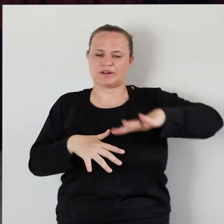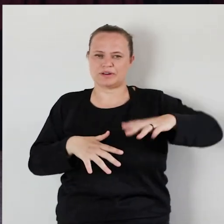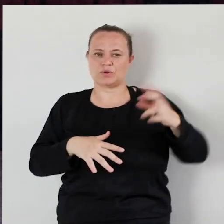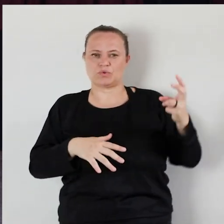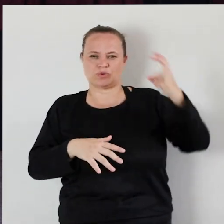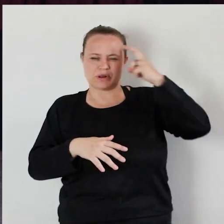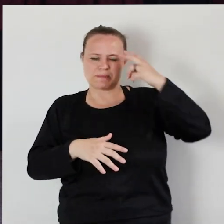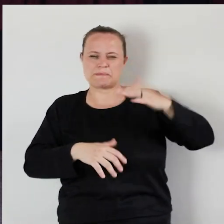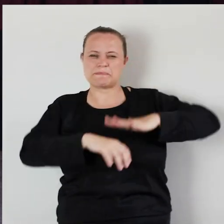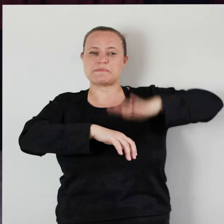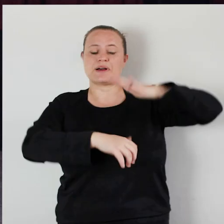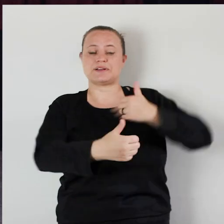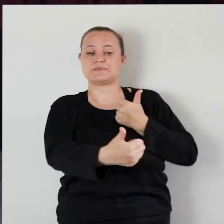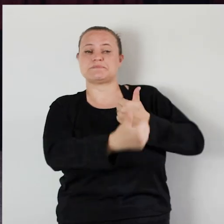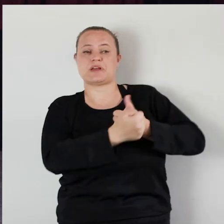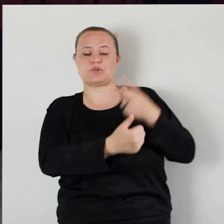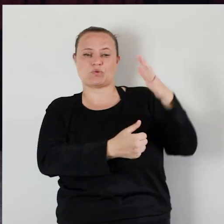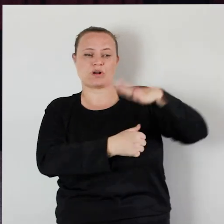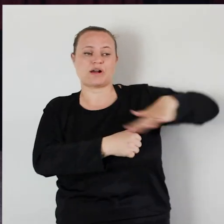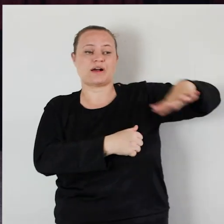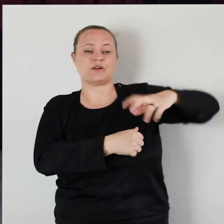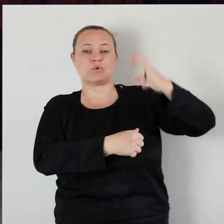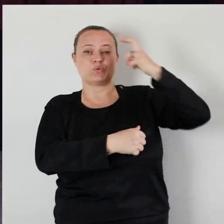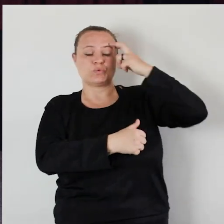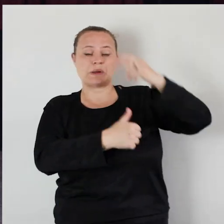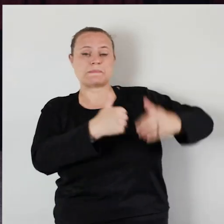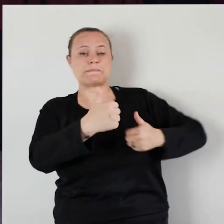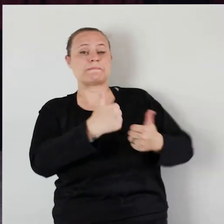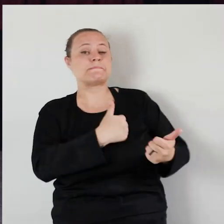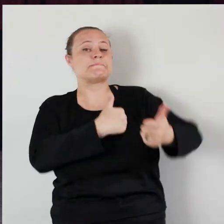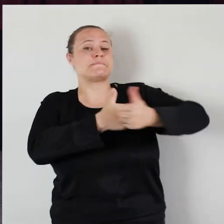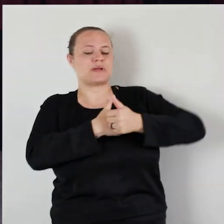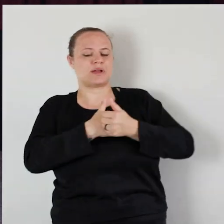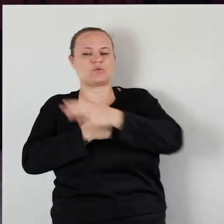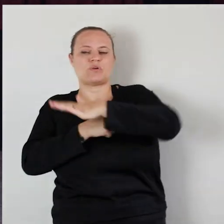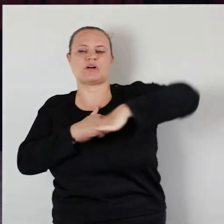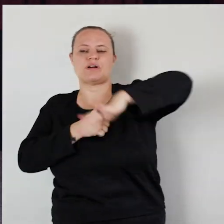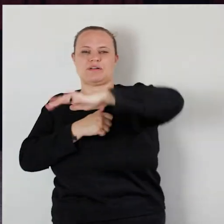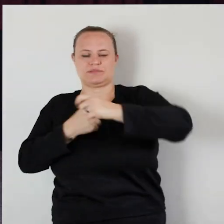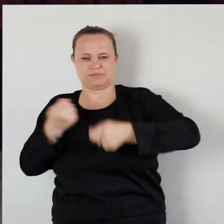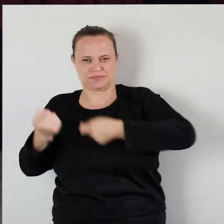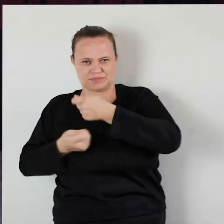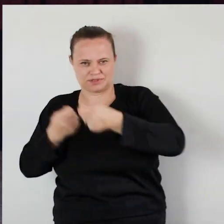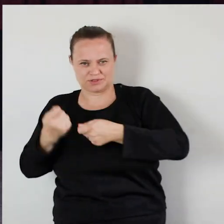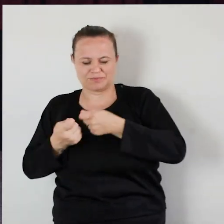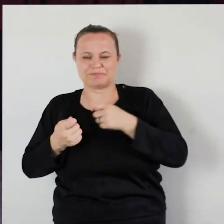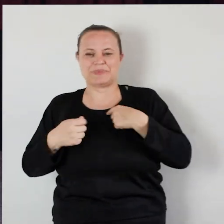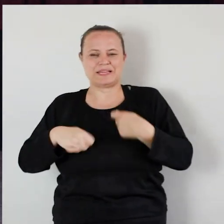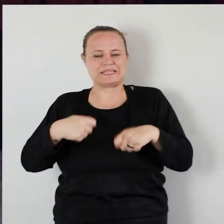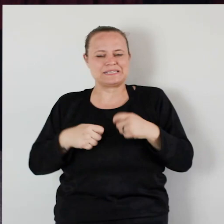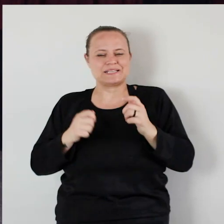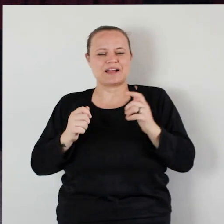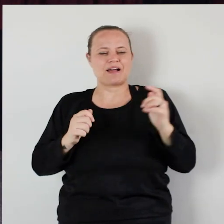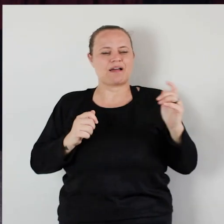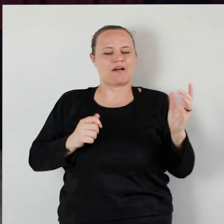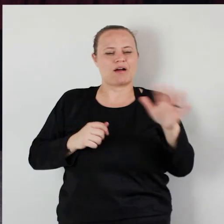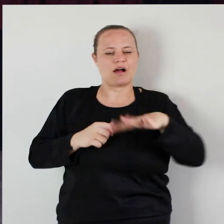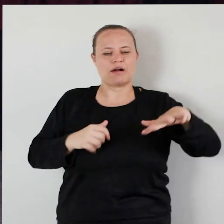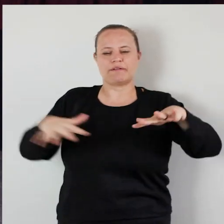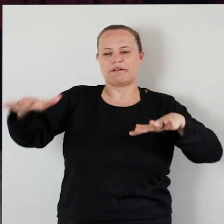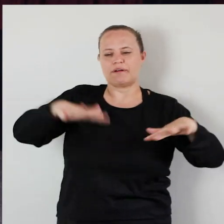e um movimento que, de certa forma, faz a área da cultura se aproximar cada vez mais da área de